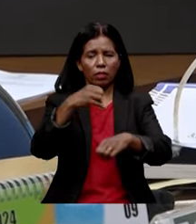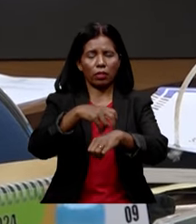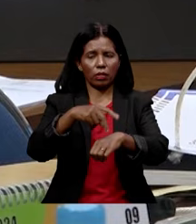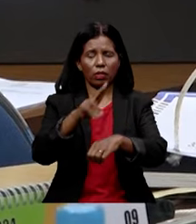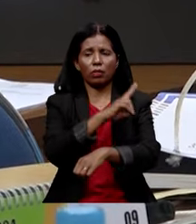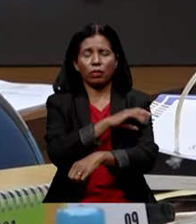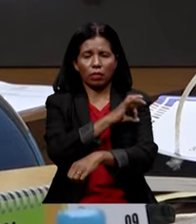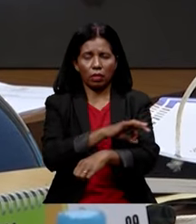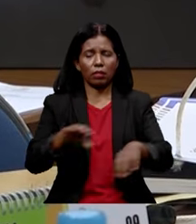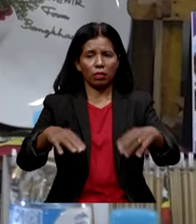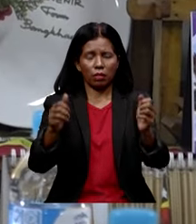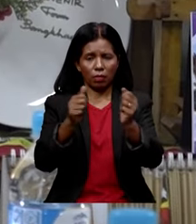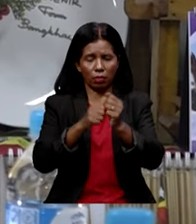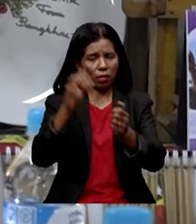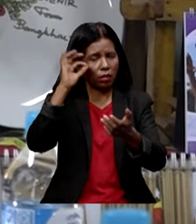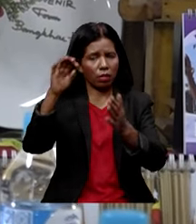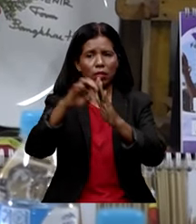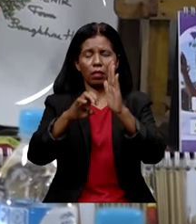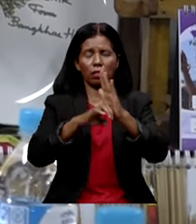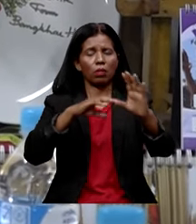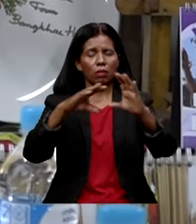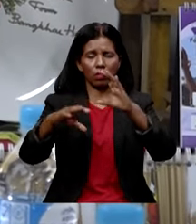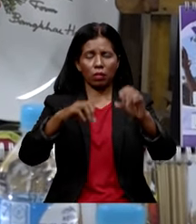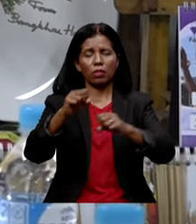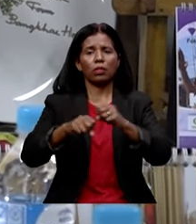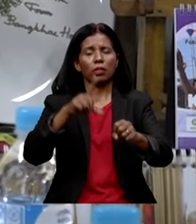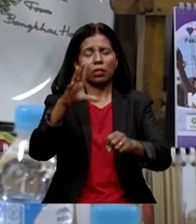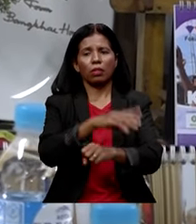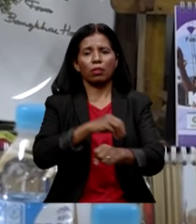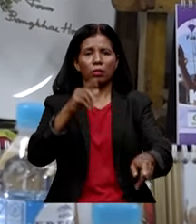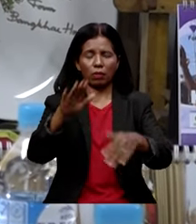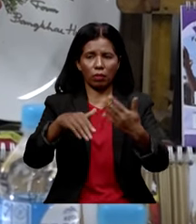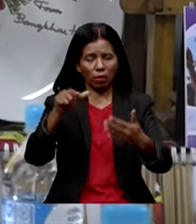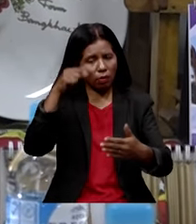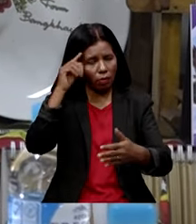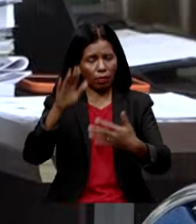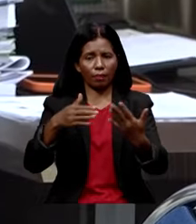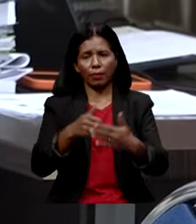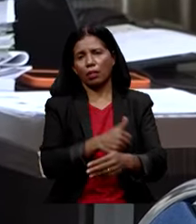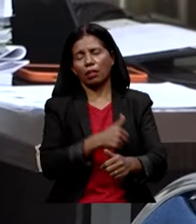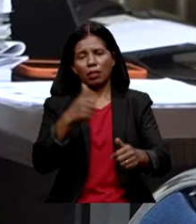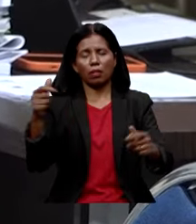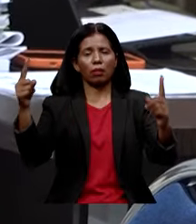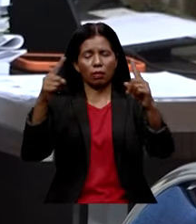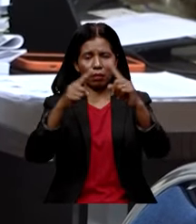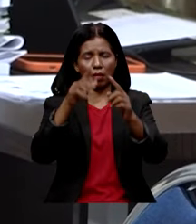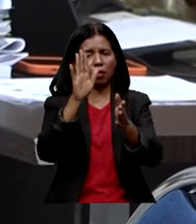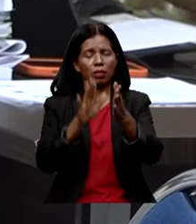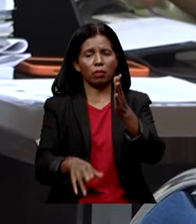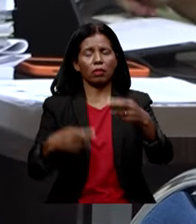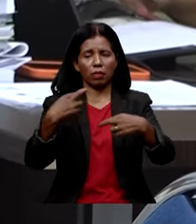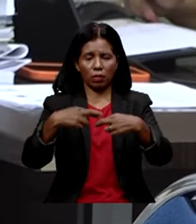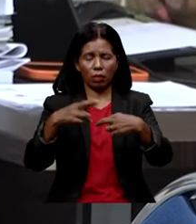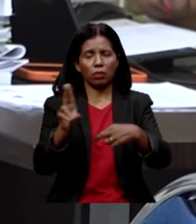mostra serviço a mútuo com a Secretaria de Estado de Comunicação Social, no entidade governamental Siracelo, para redução de risco, utilização